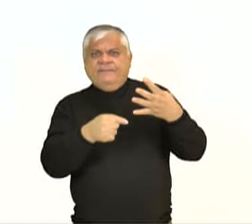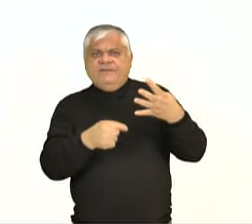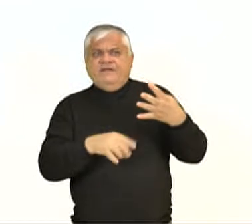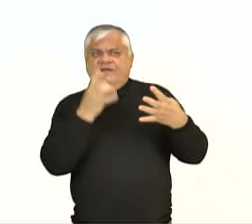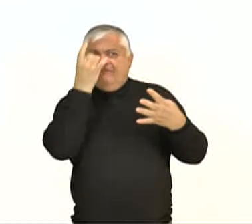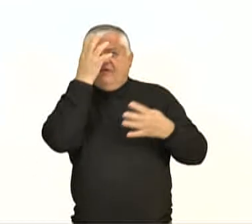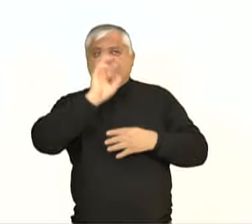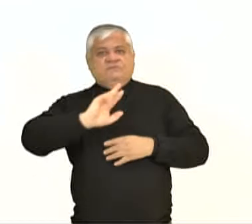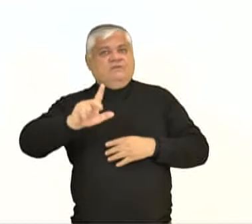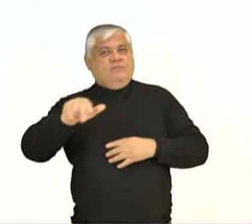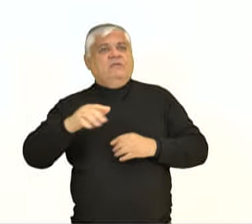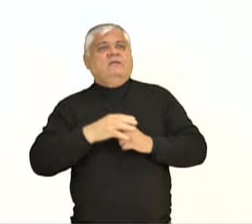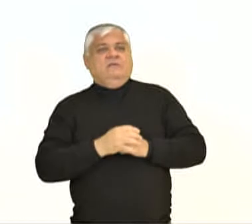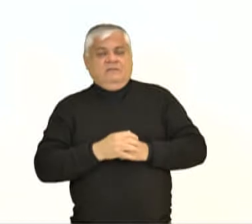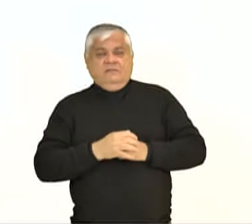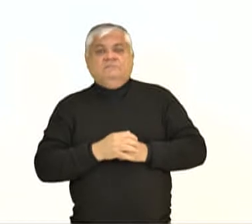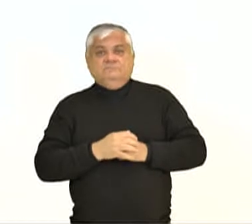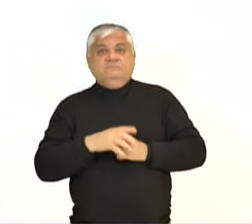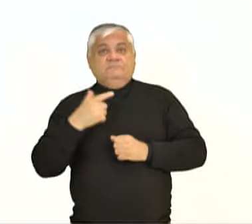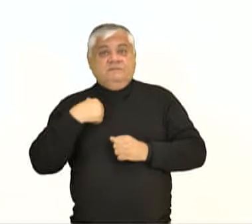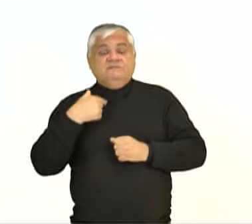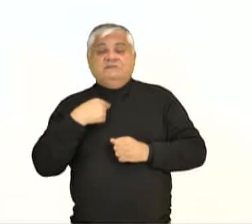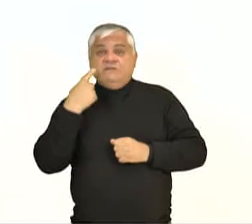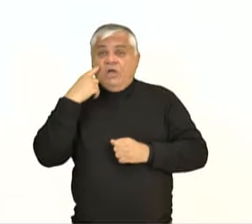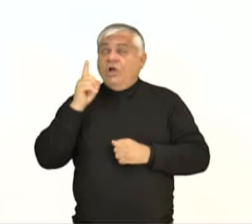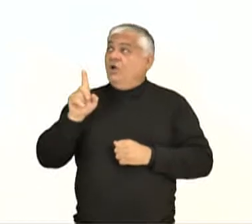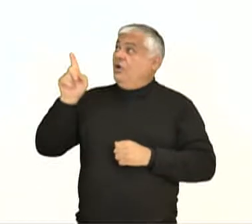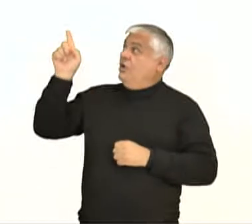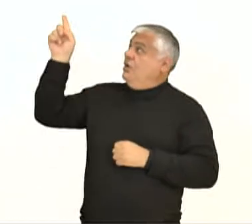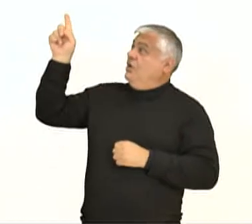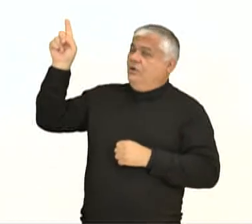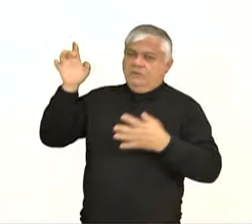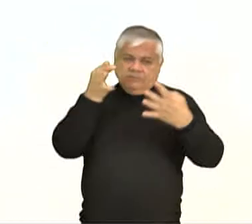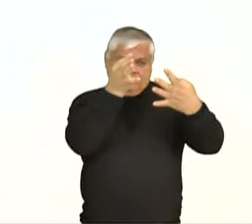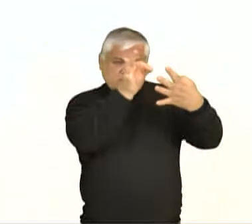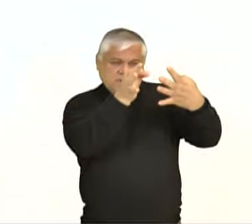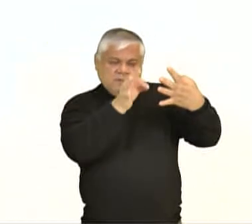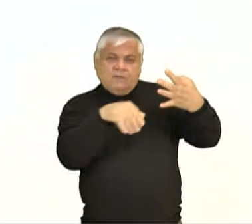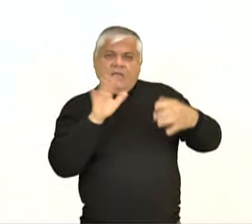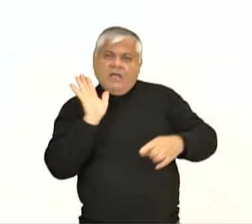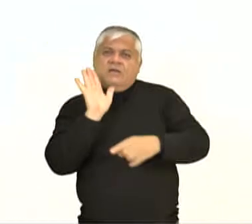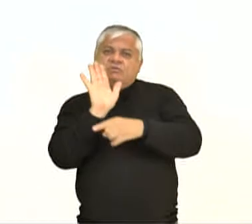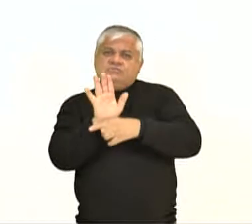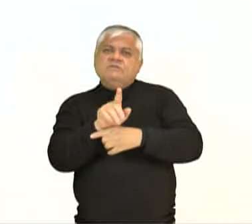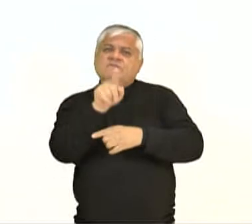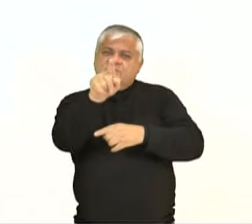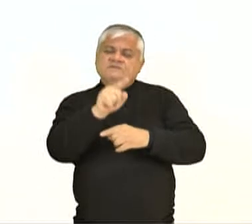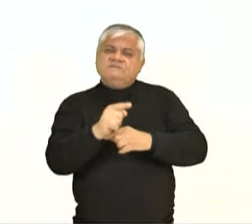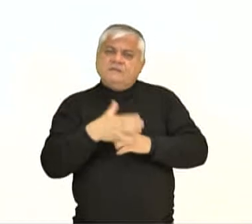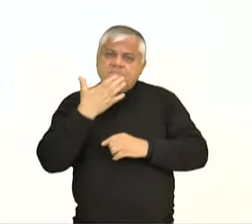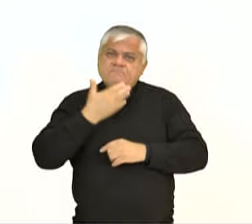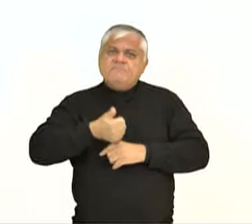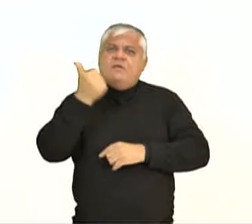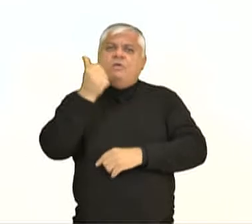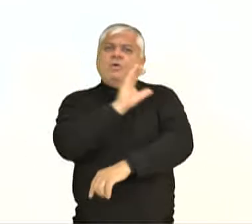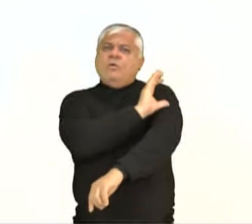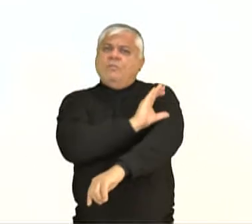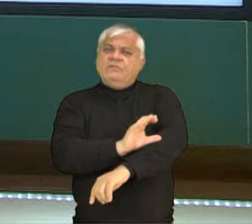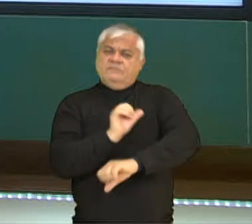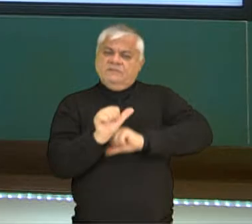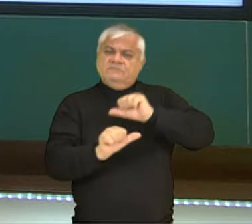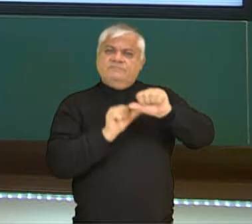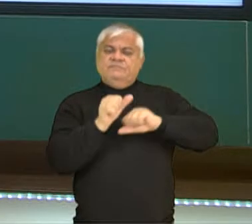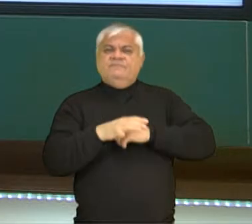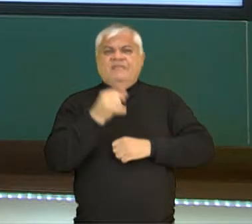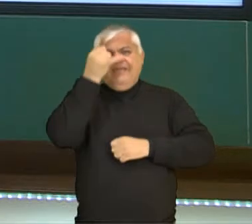gente fazê-las, né? Confira algumas dicas para potencializar, né, os comportamentos desejáveis e